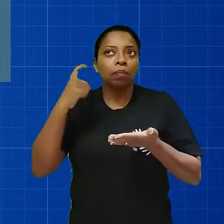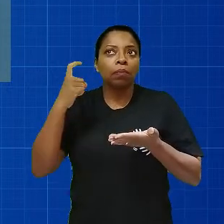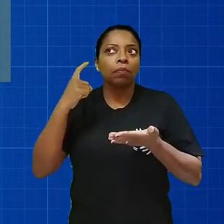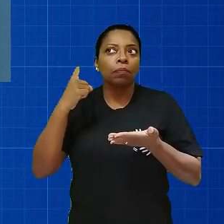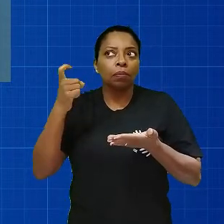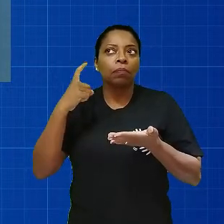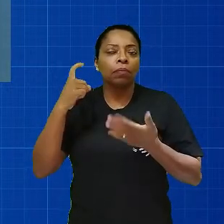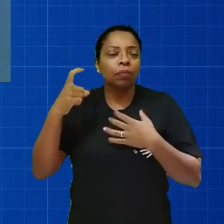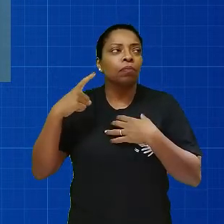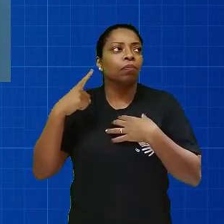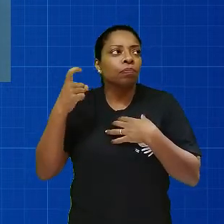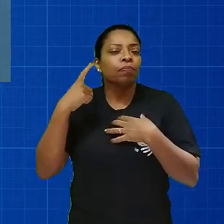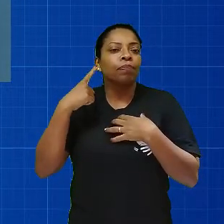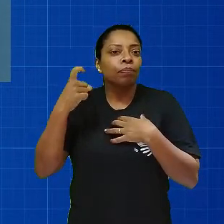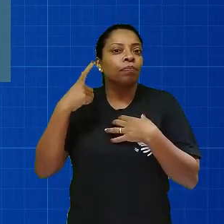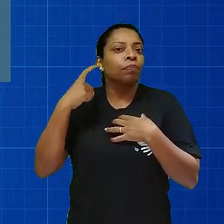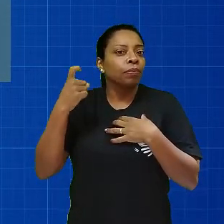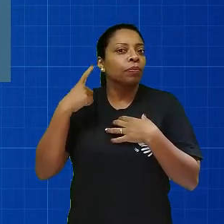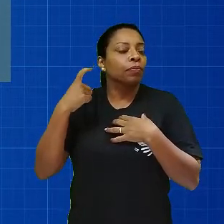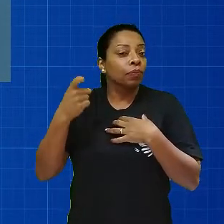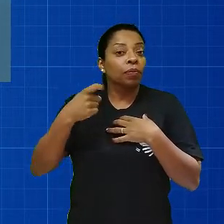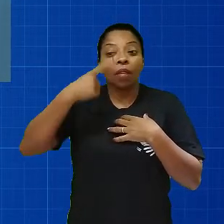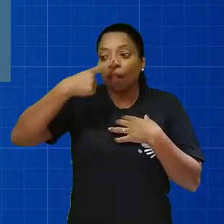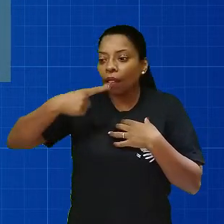É um instrumento que veio da Tailândia.